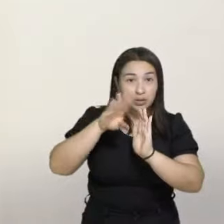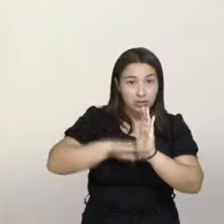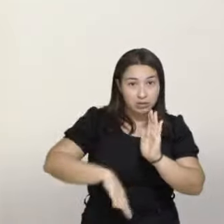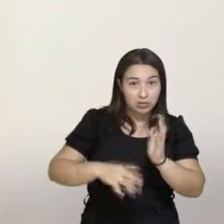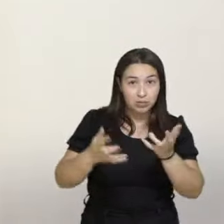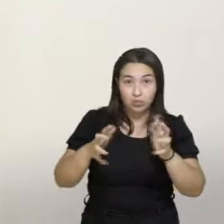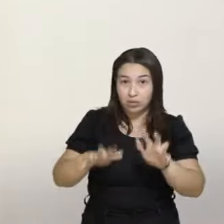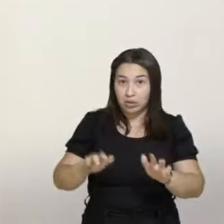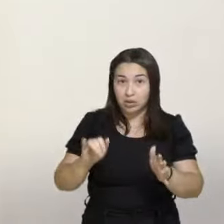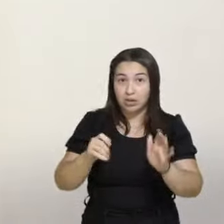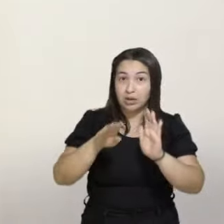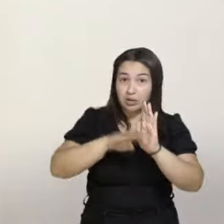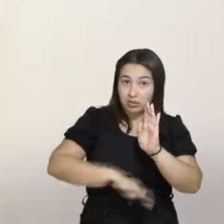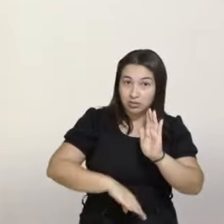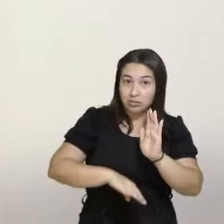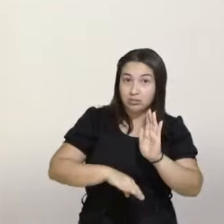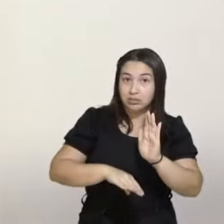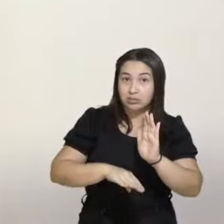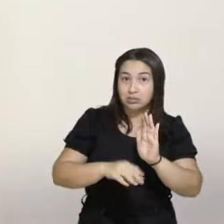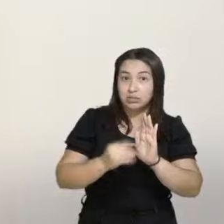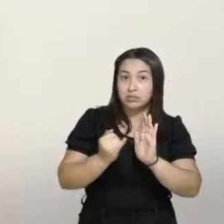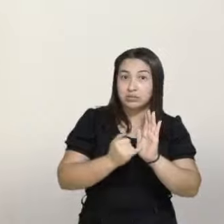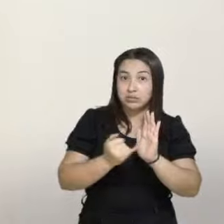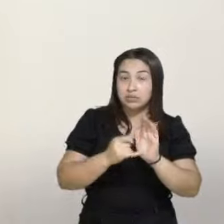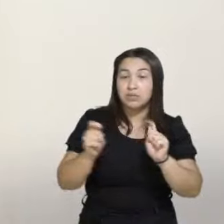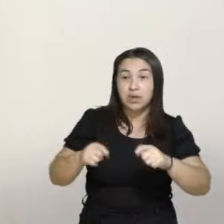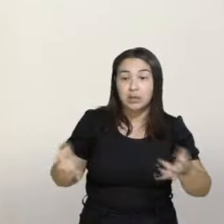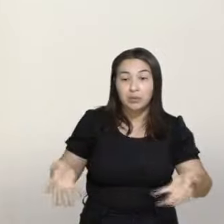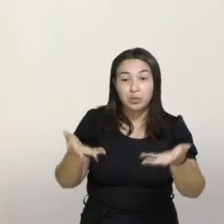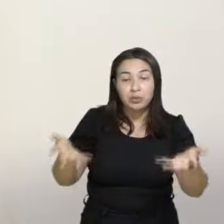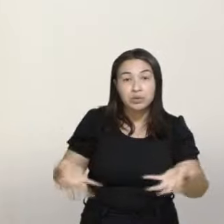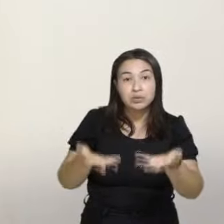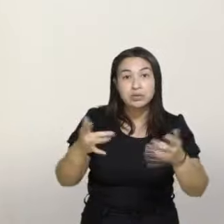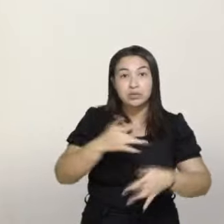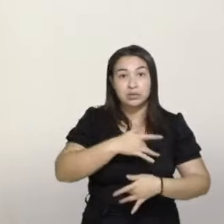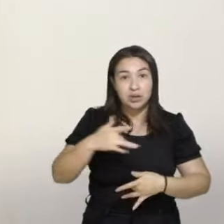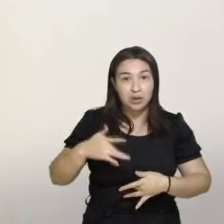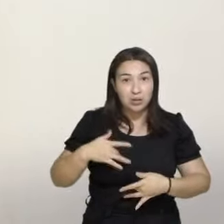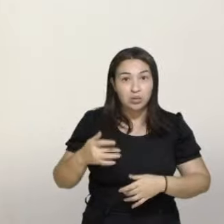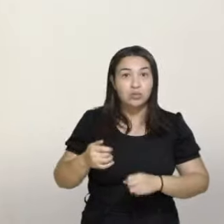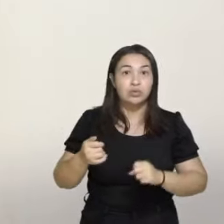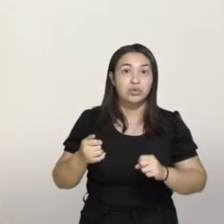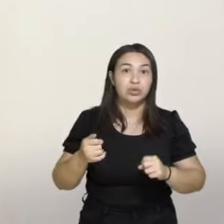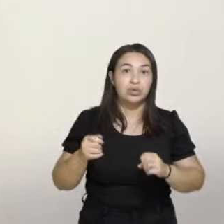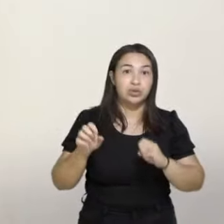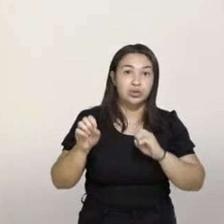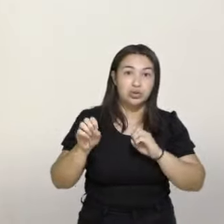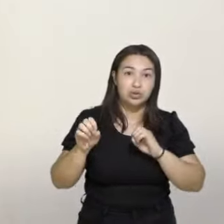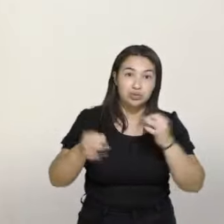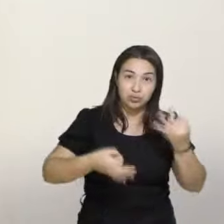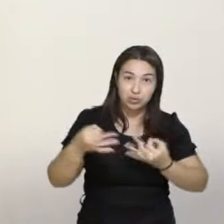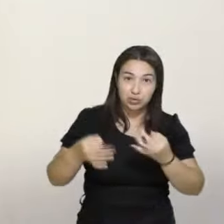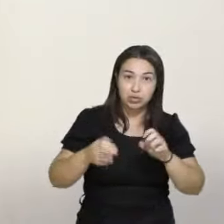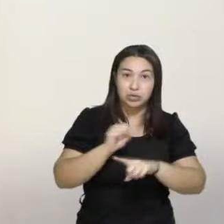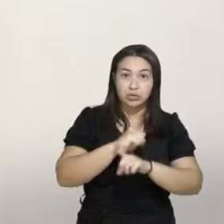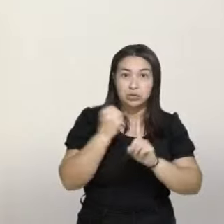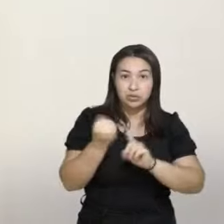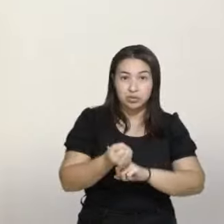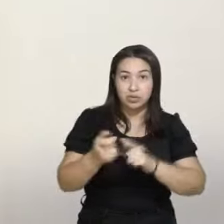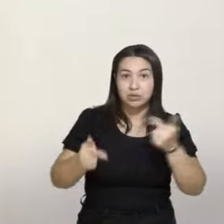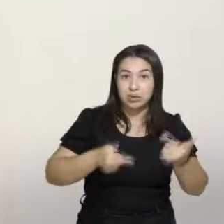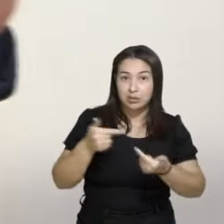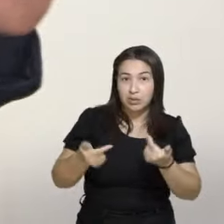tributária do Estado garantisse promoção da saúde, preservação ambiental, garantisse justiça social, trabalho, emprego e renda.